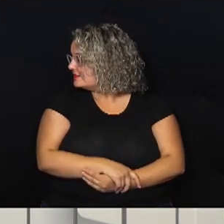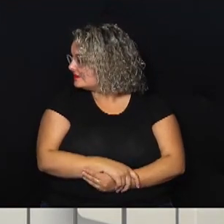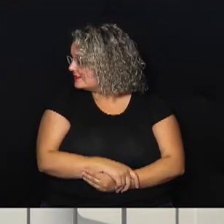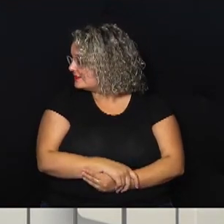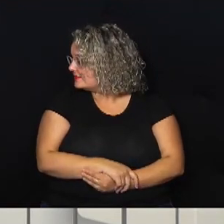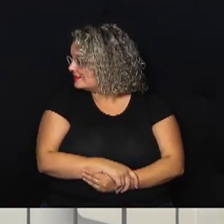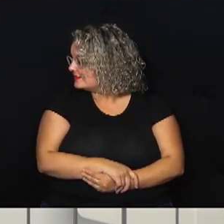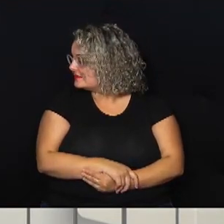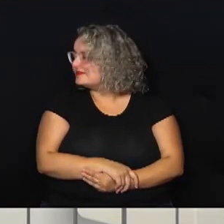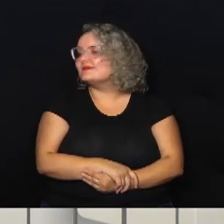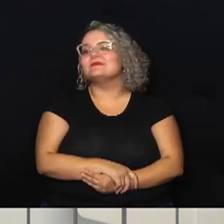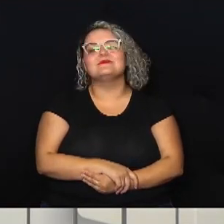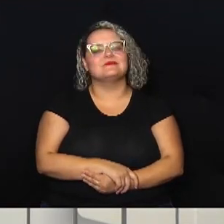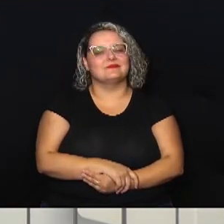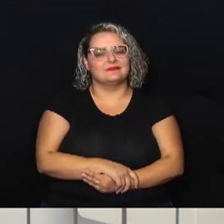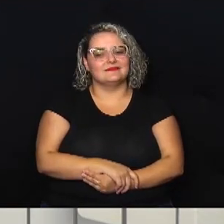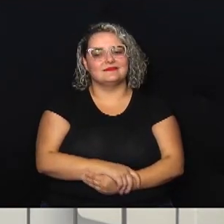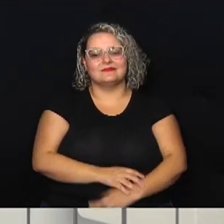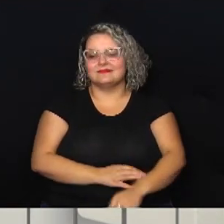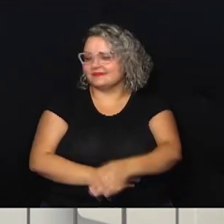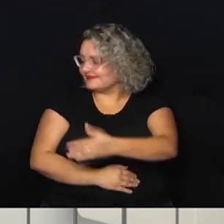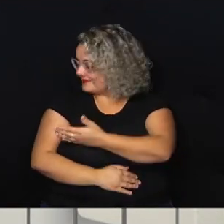978293776. Vou repetir para dar tempo de você anotar.